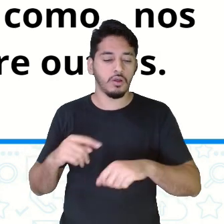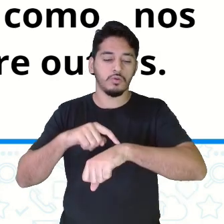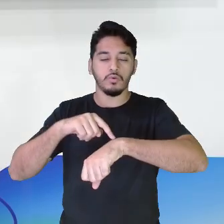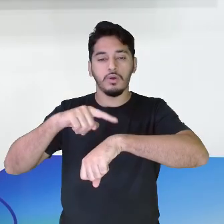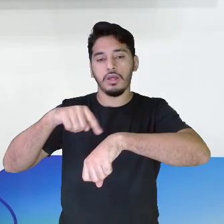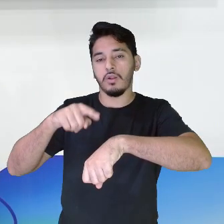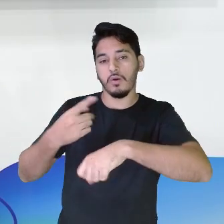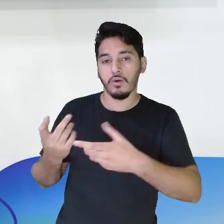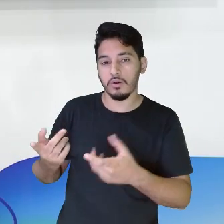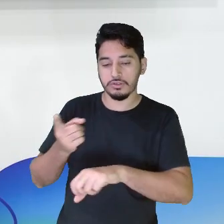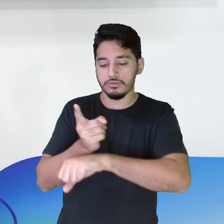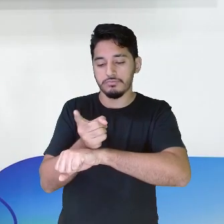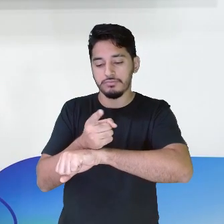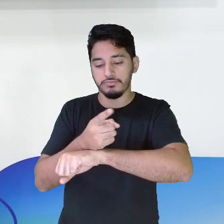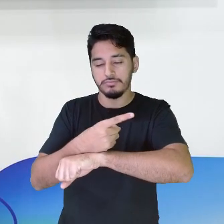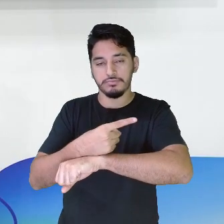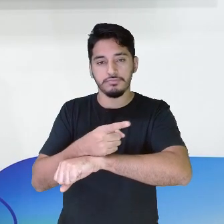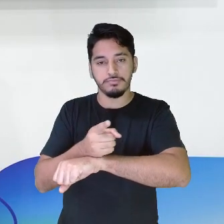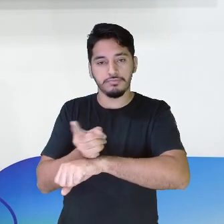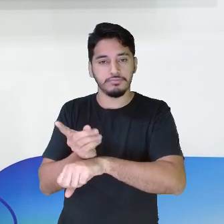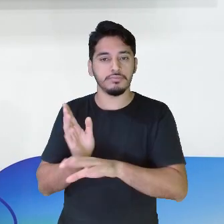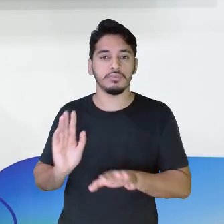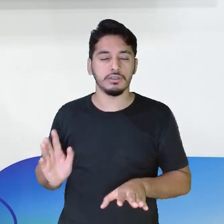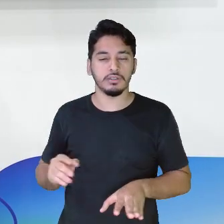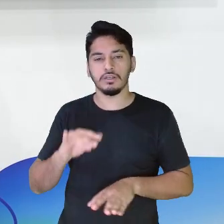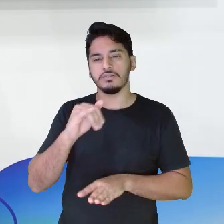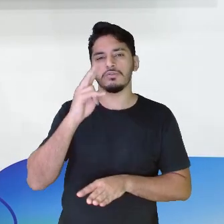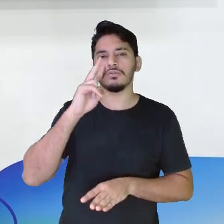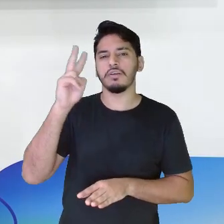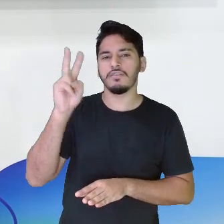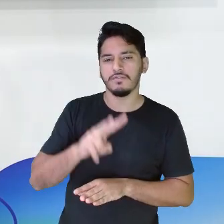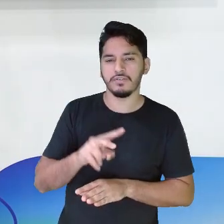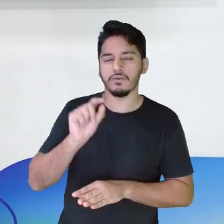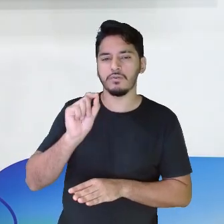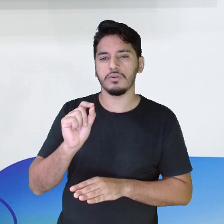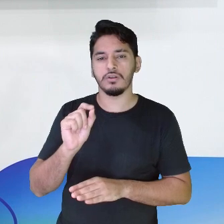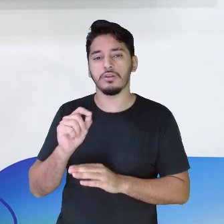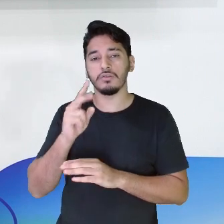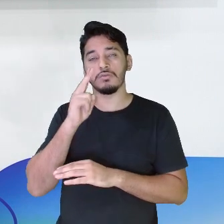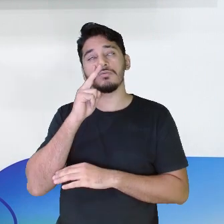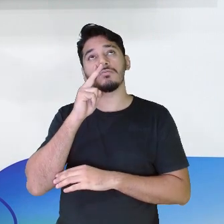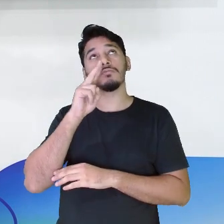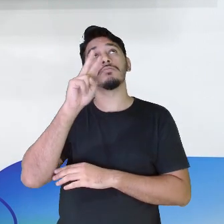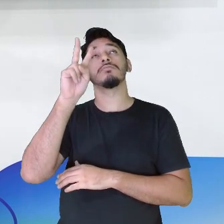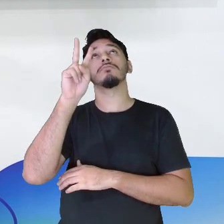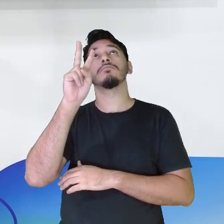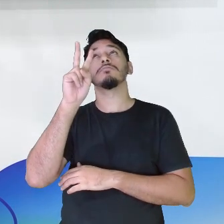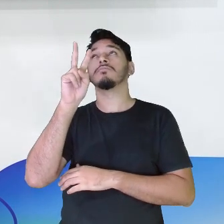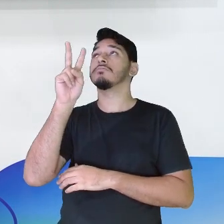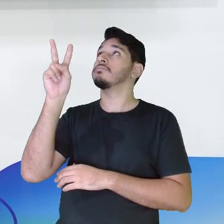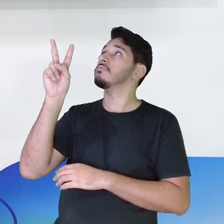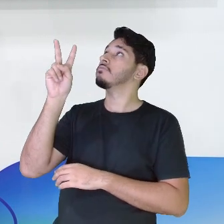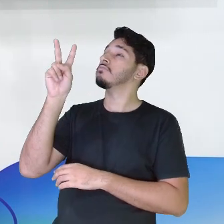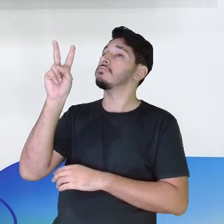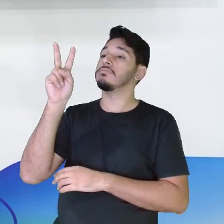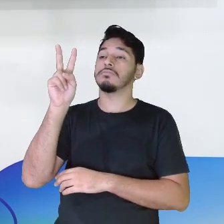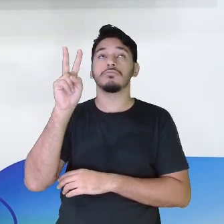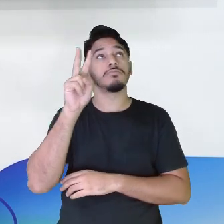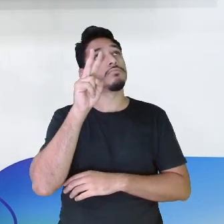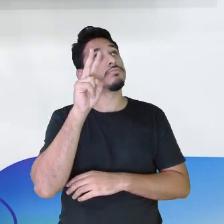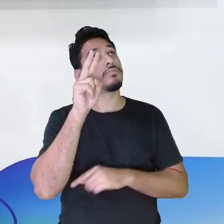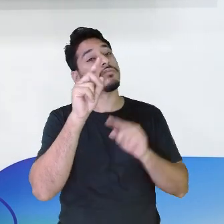nos ponteiros do relógio, por exemplo. Se você olhar para o teto da sua casa e observar o que a gente chama